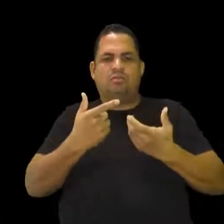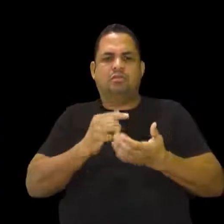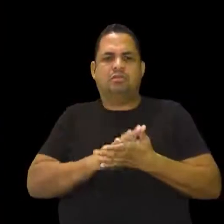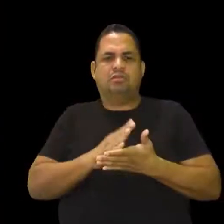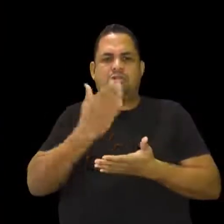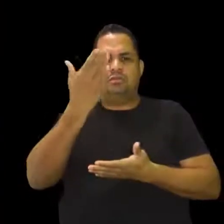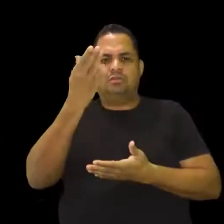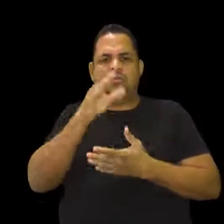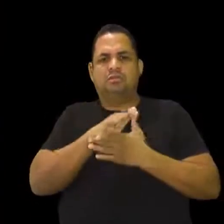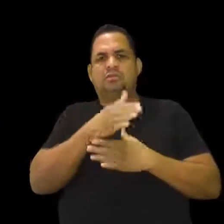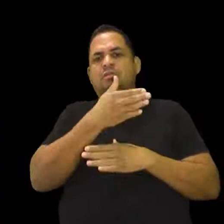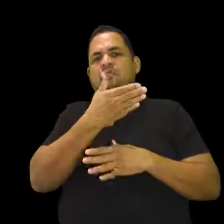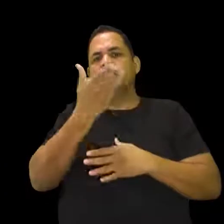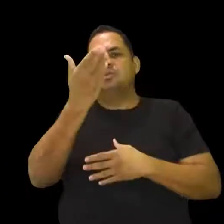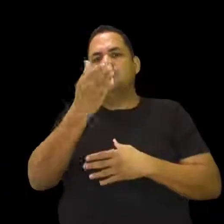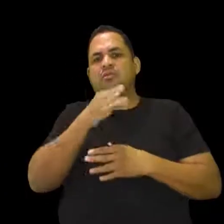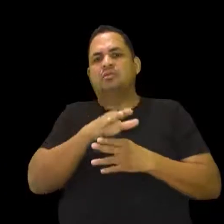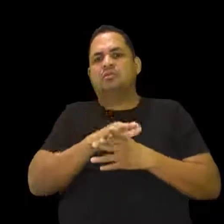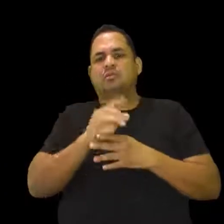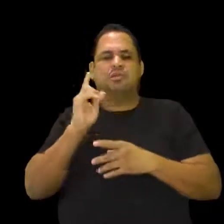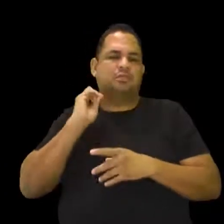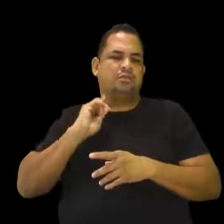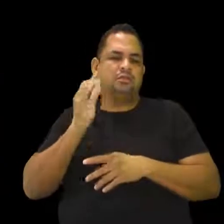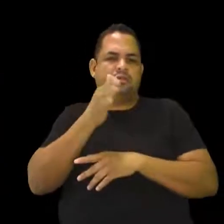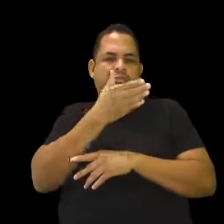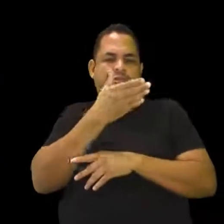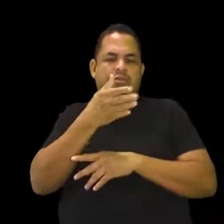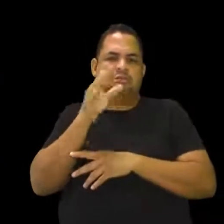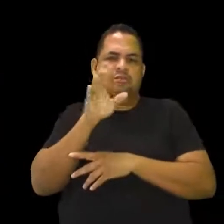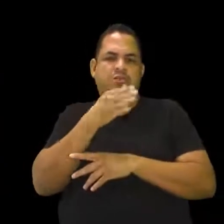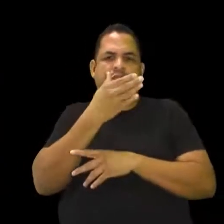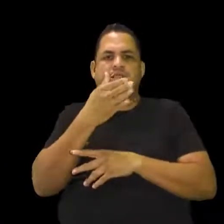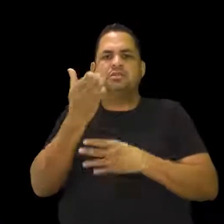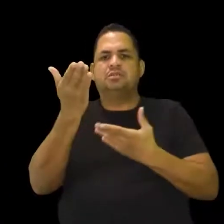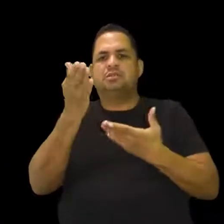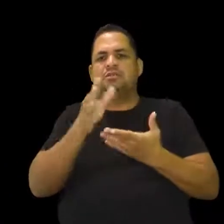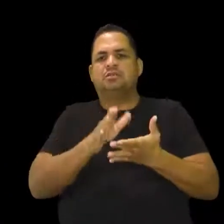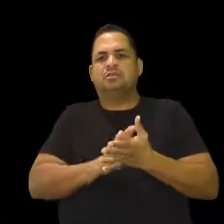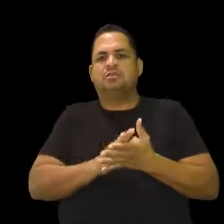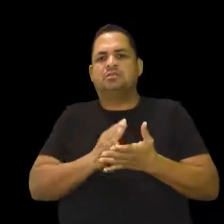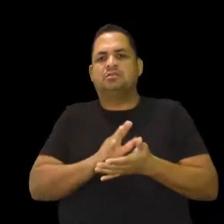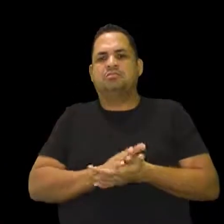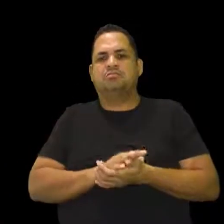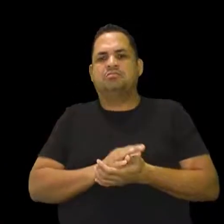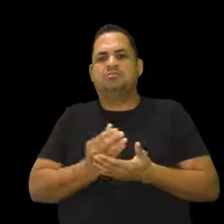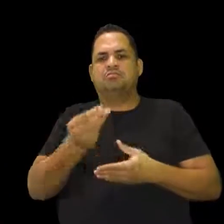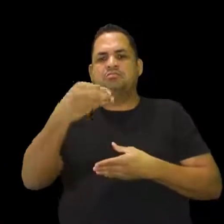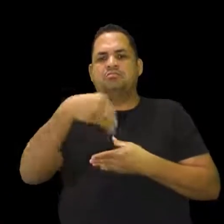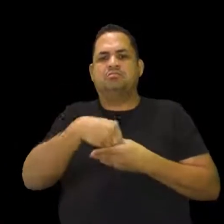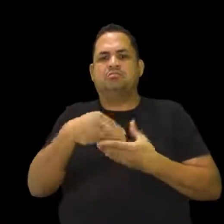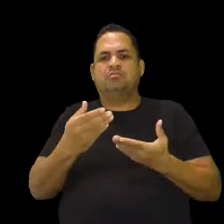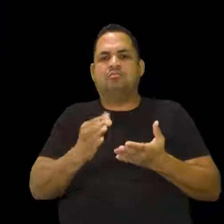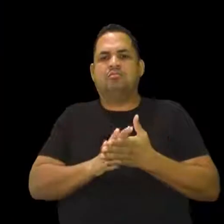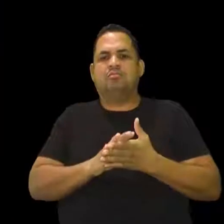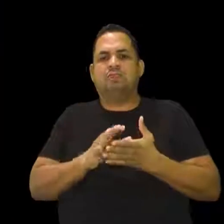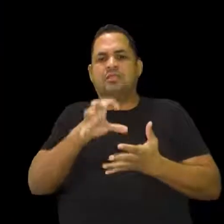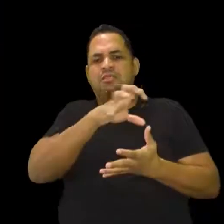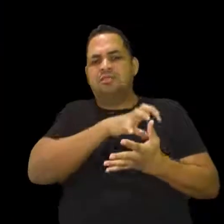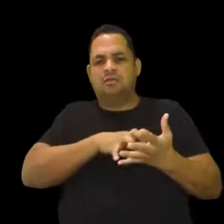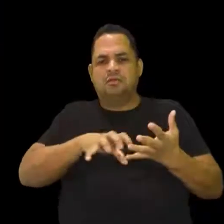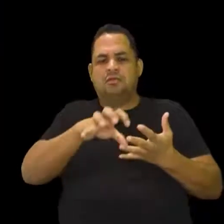Gerais, olha a bandeira do Rio Grande do Sul, olha a bandeira da Paraíba, bandeiras levantadas dentro desse